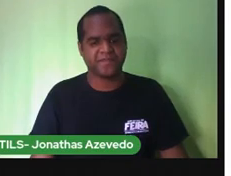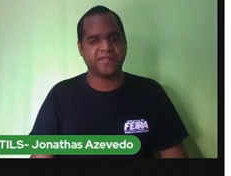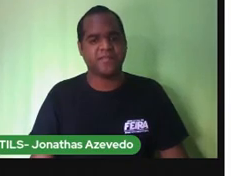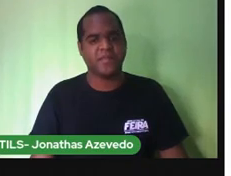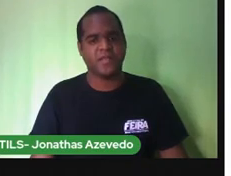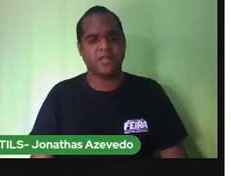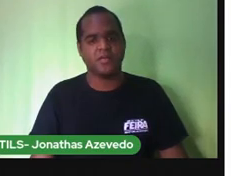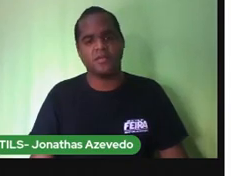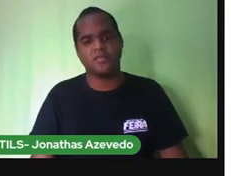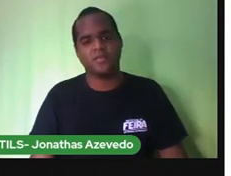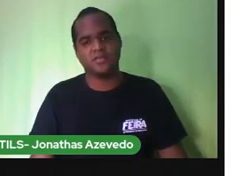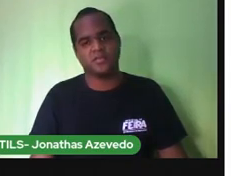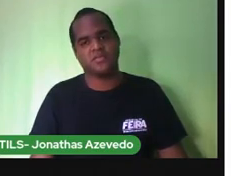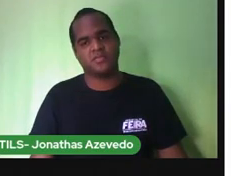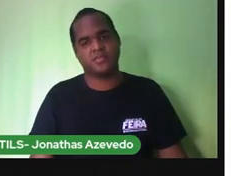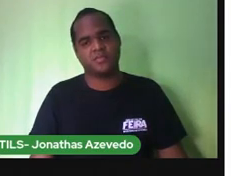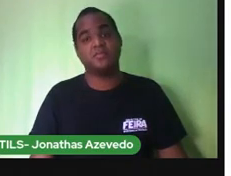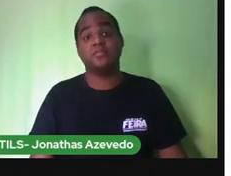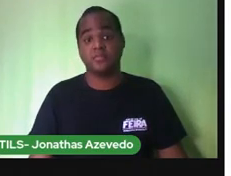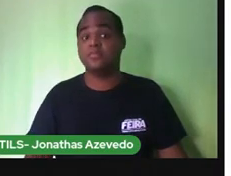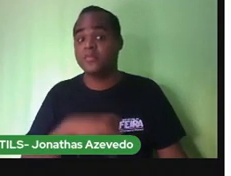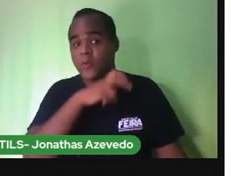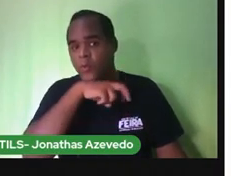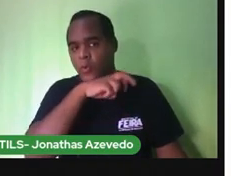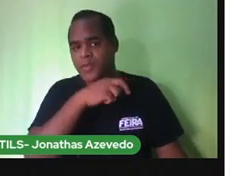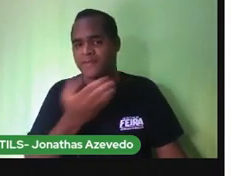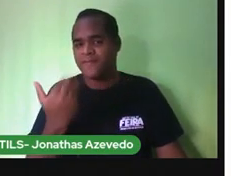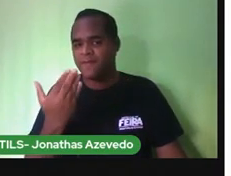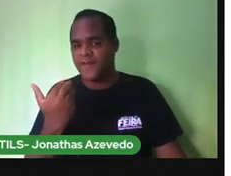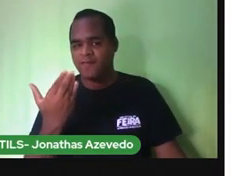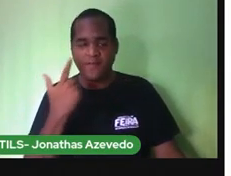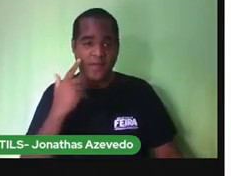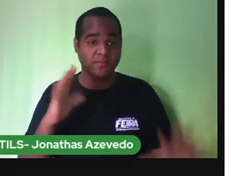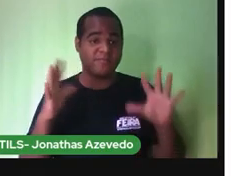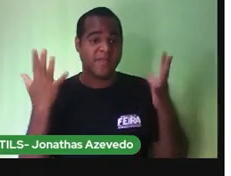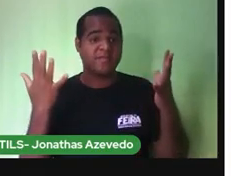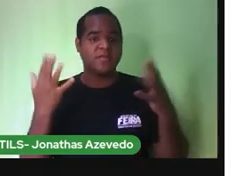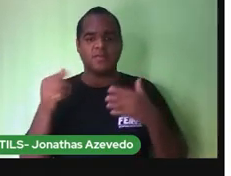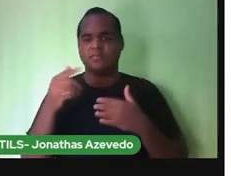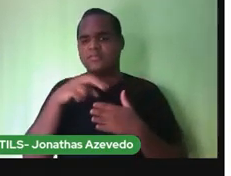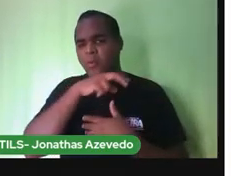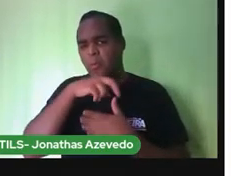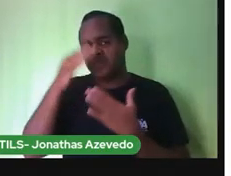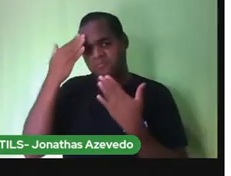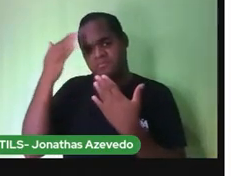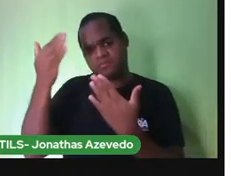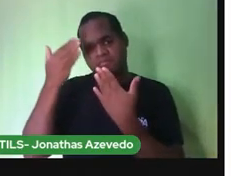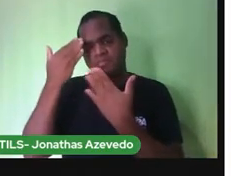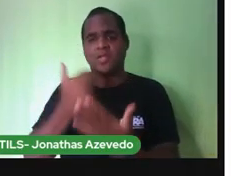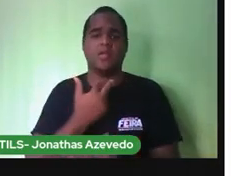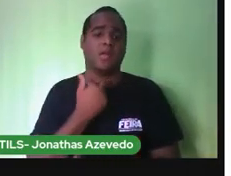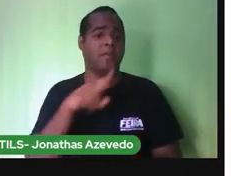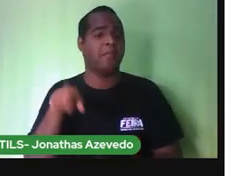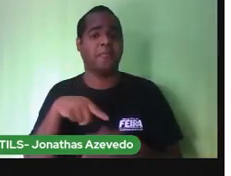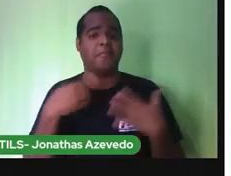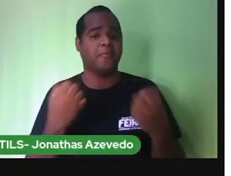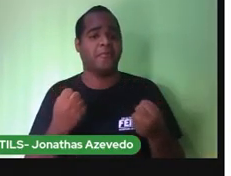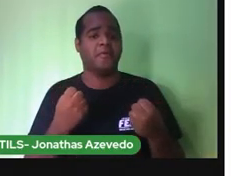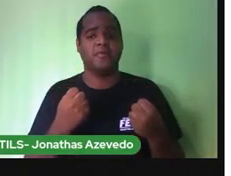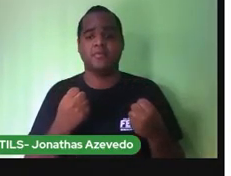a cobra encontrou com ele vem comigo vamos festejar agradeço muito cobra mas eu não posso aceitar